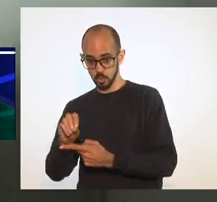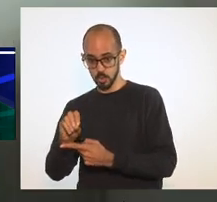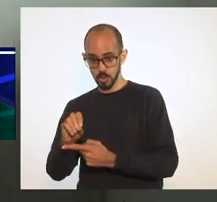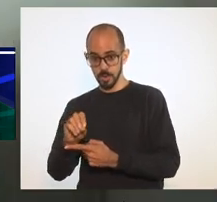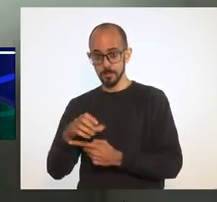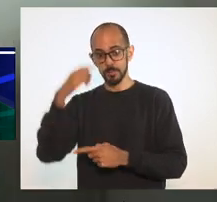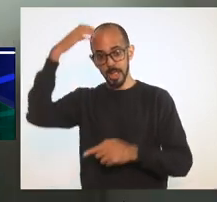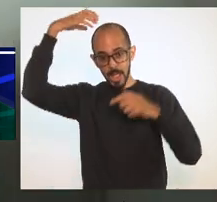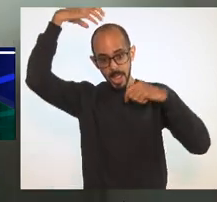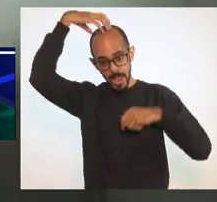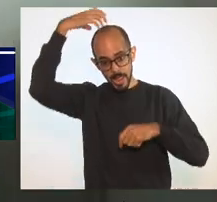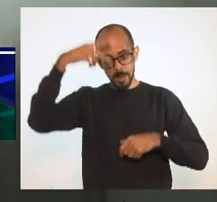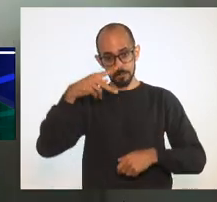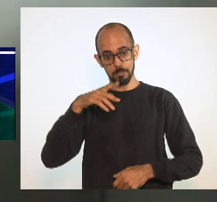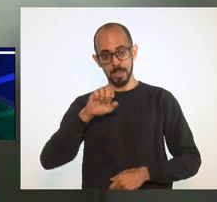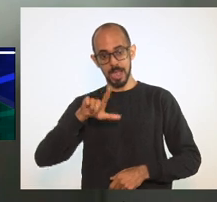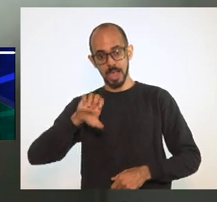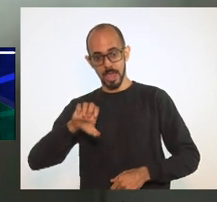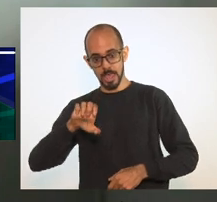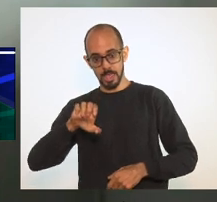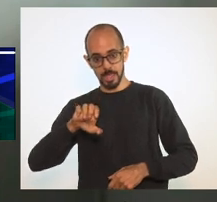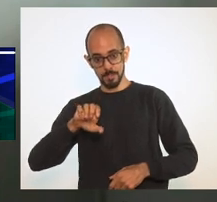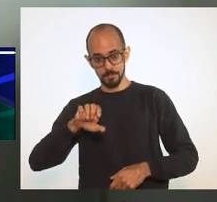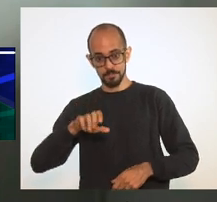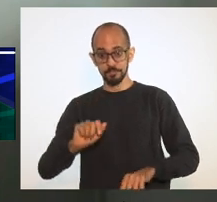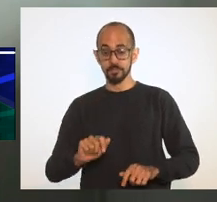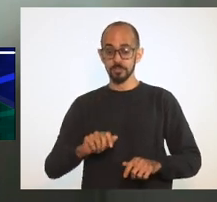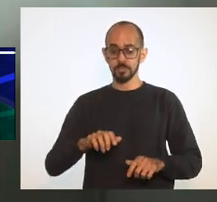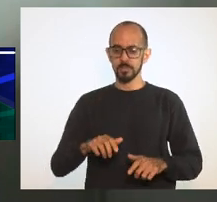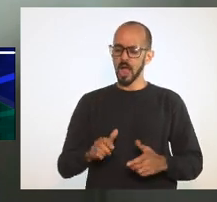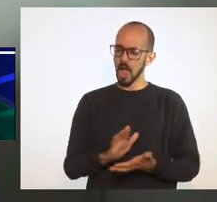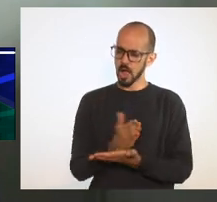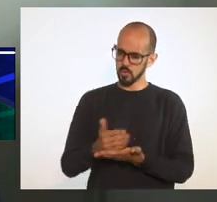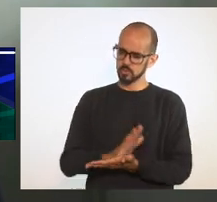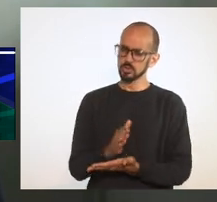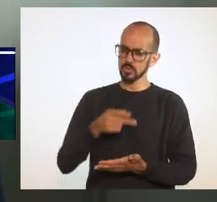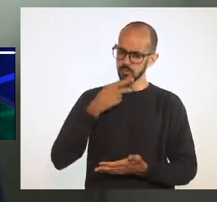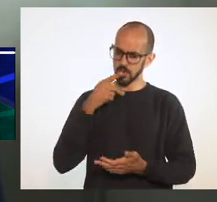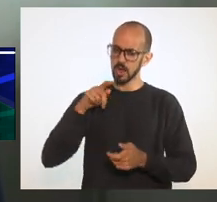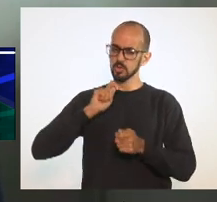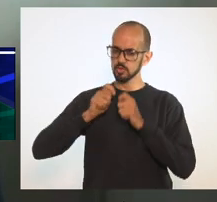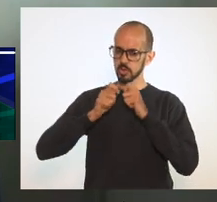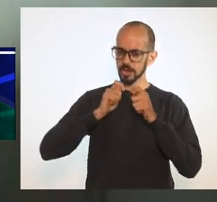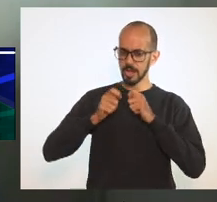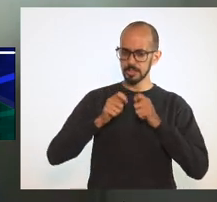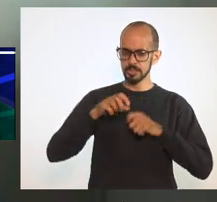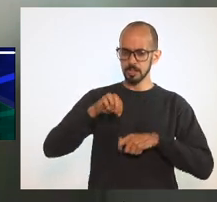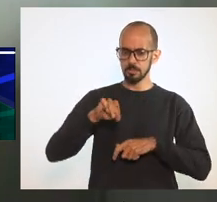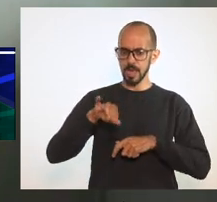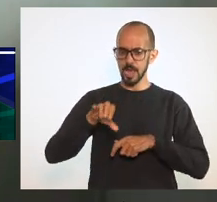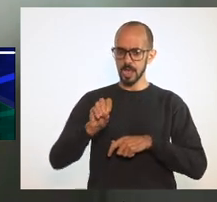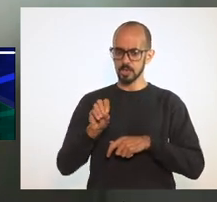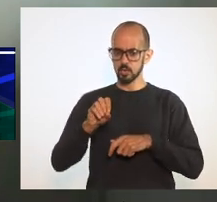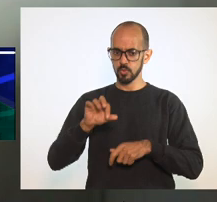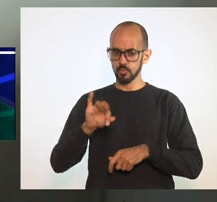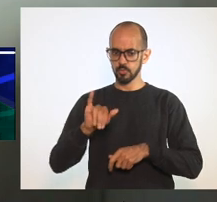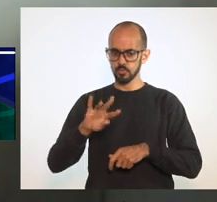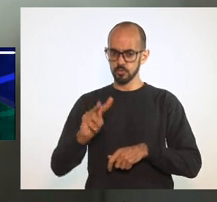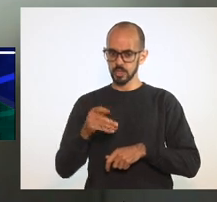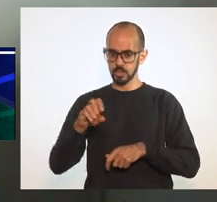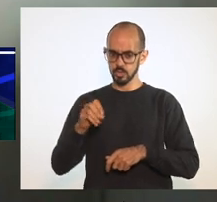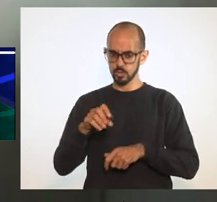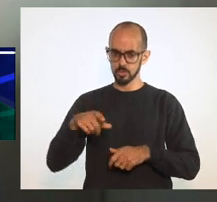aqueles que dizem que o Mário Filho travou uma luta muito importante para a construção do